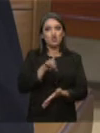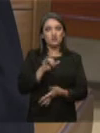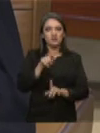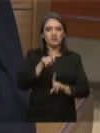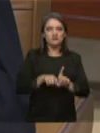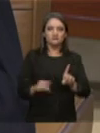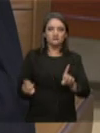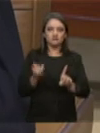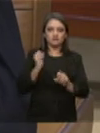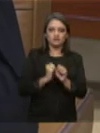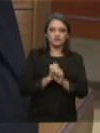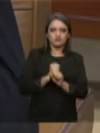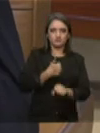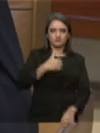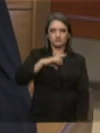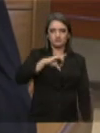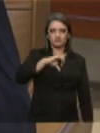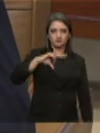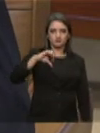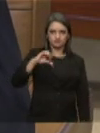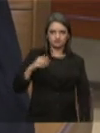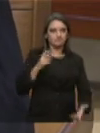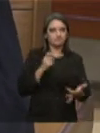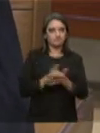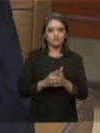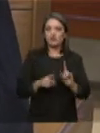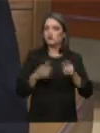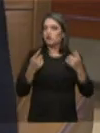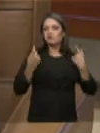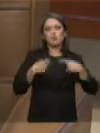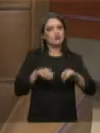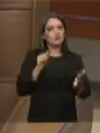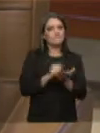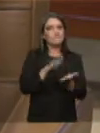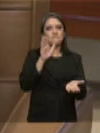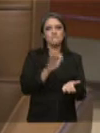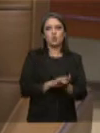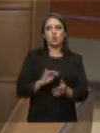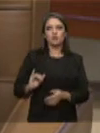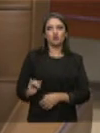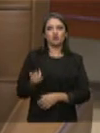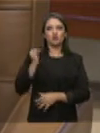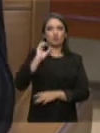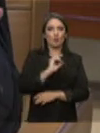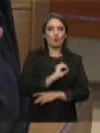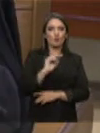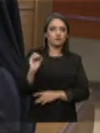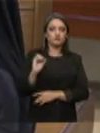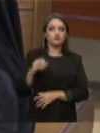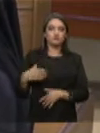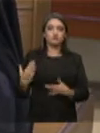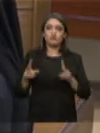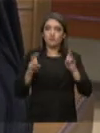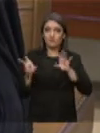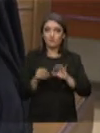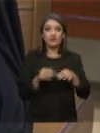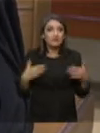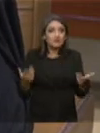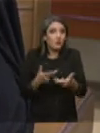janeiro de 99 para o pagamento isento de multa e juros de mora, portanto, uma concepção de algo que nunca foi